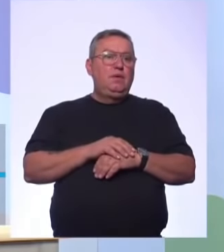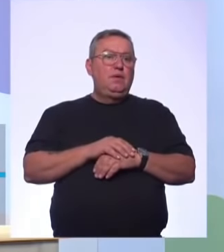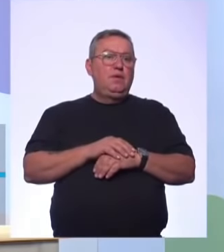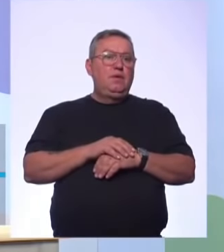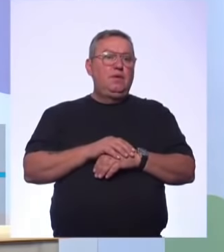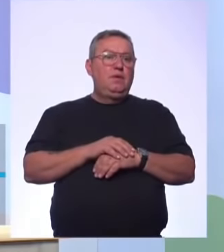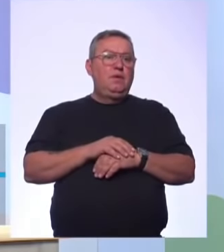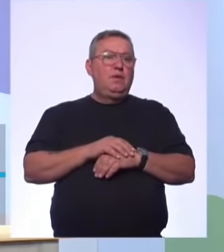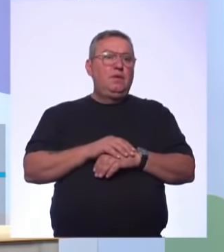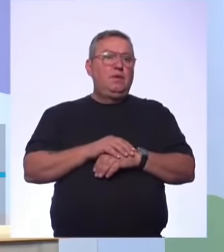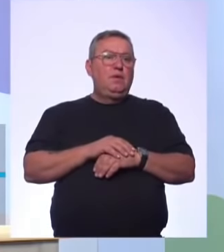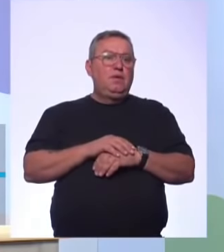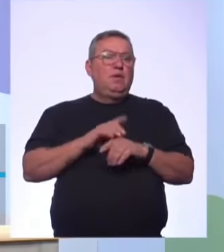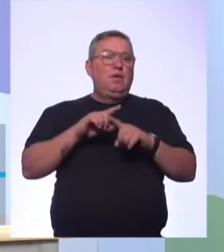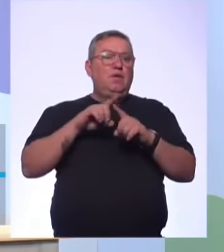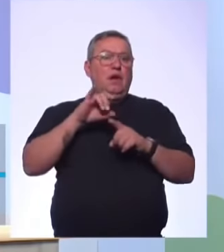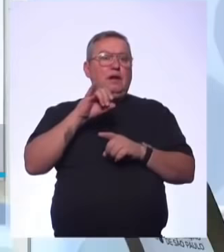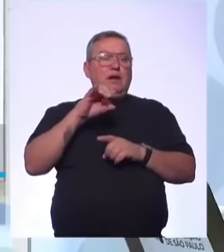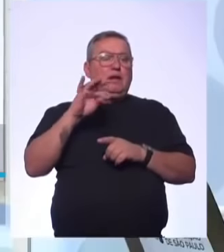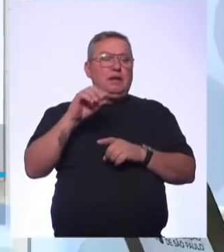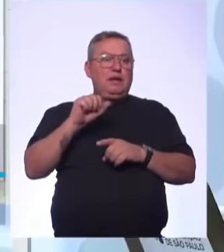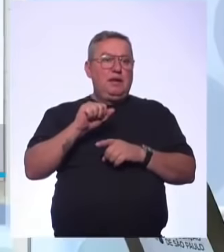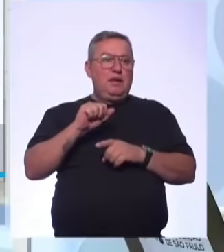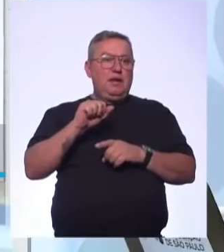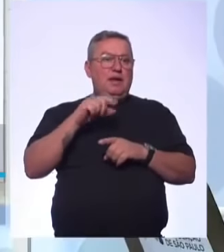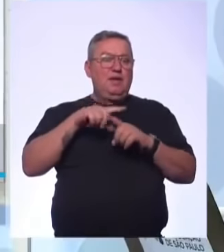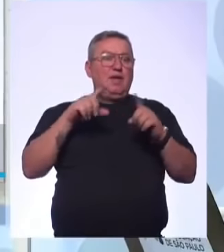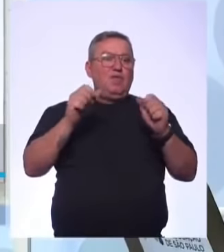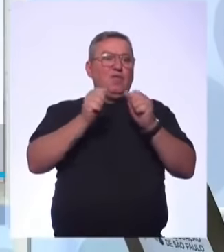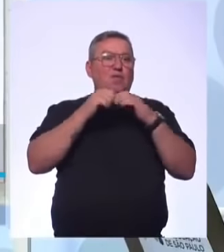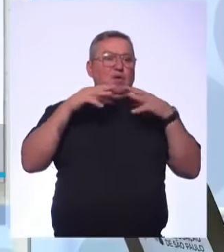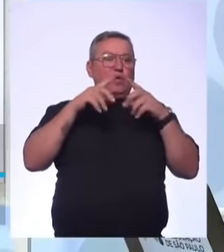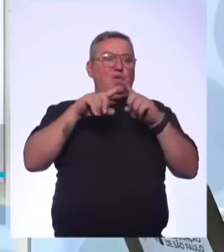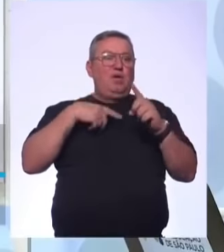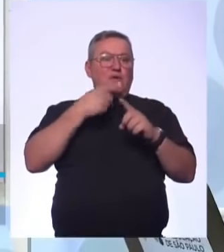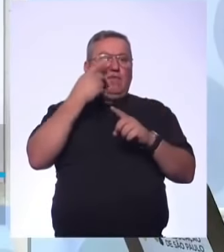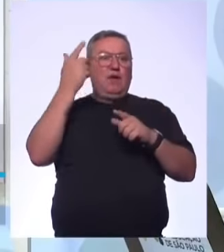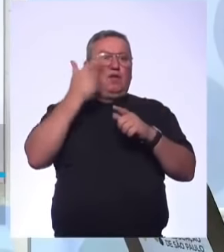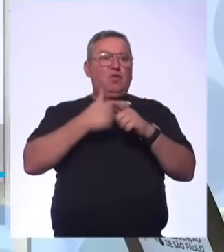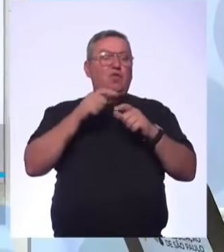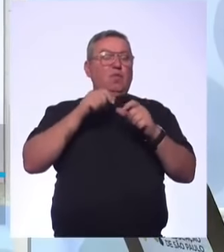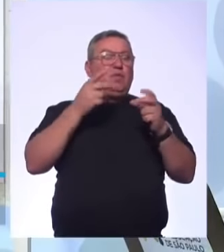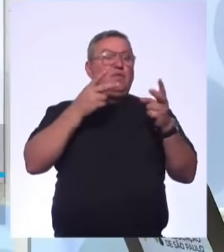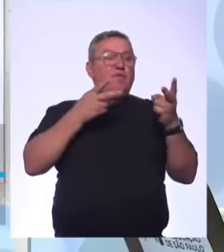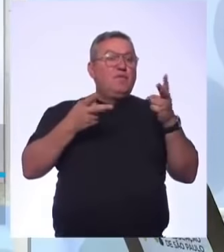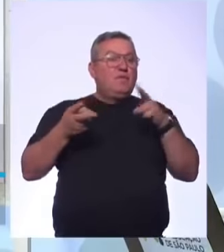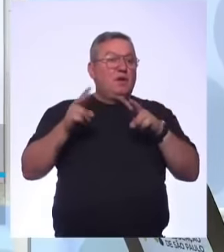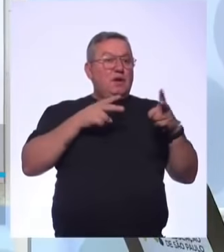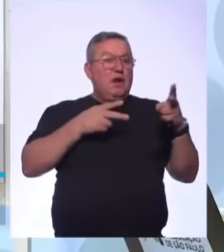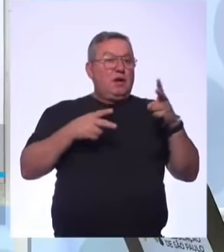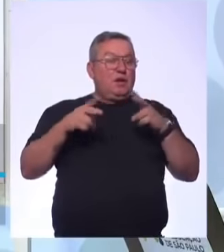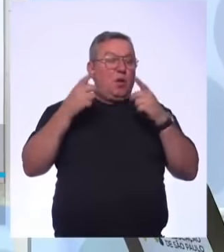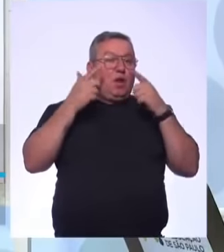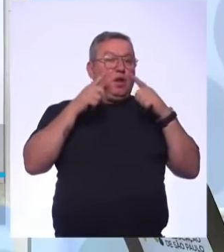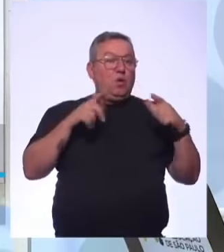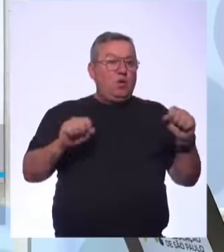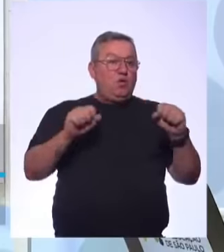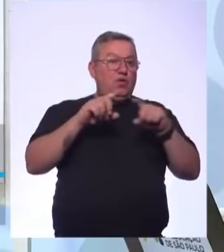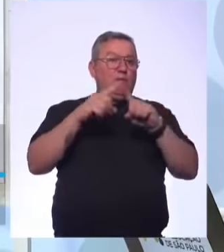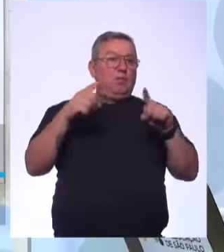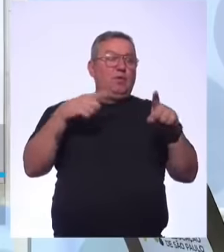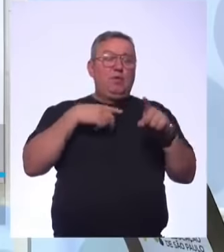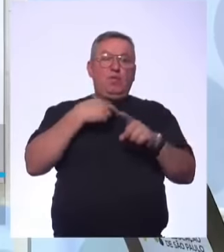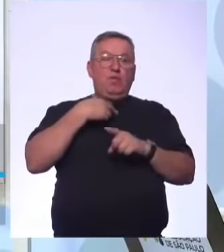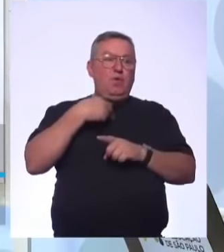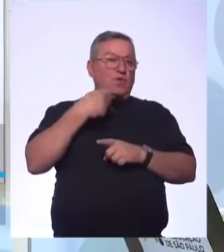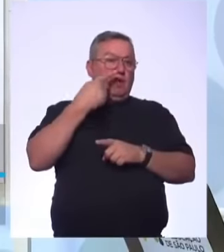pessoas vai falar it's about, já junta tudo, né? Isso. Então, nós vamos falar um pouquinho sobre variação linguística. Então, eu estou focando um pouco nisso, porque eu não